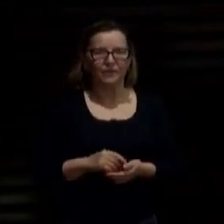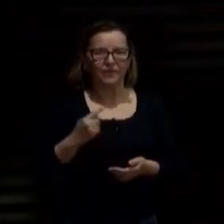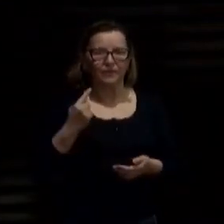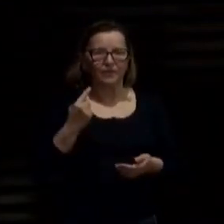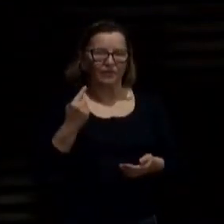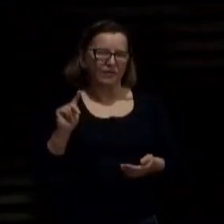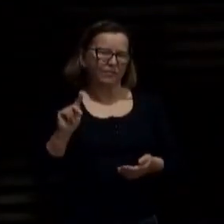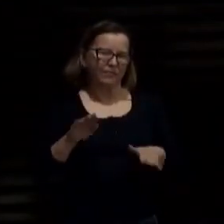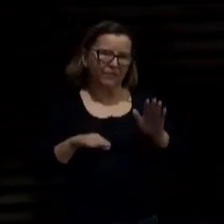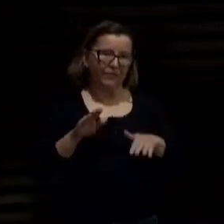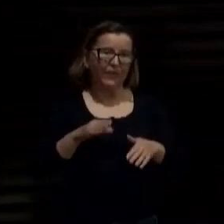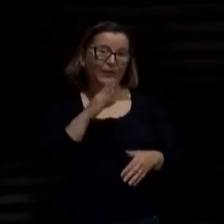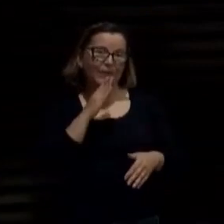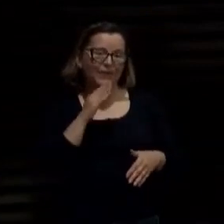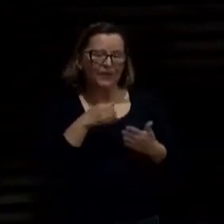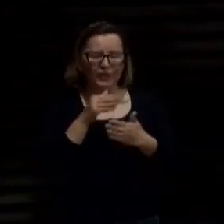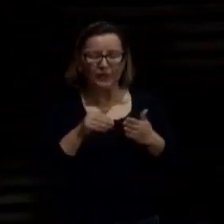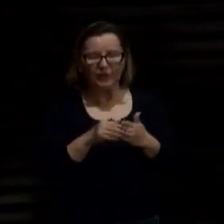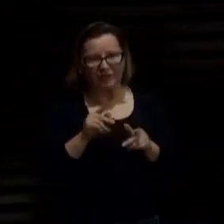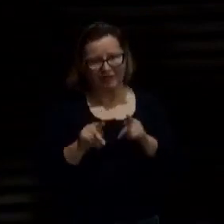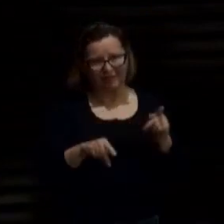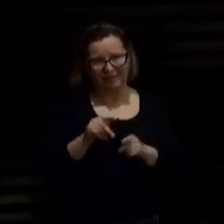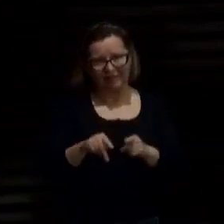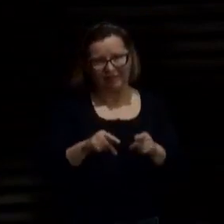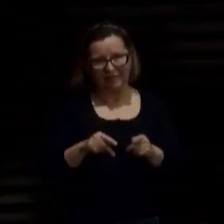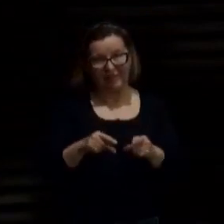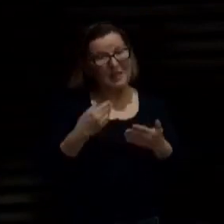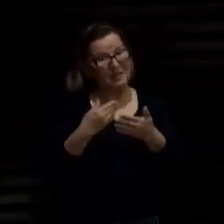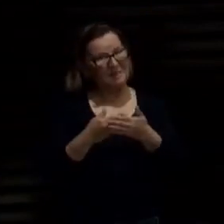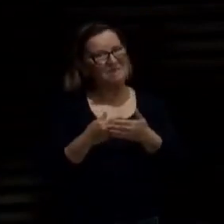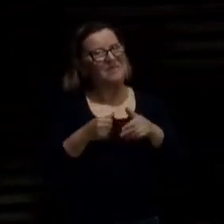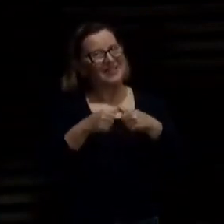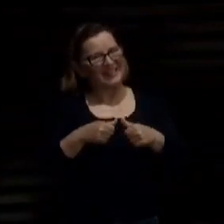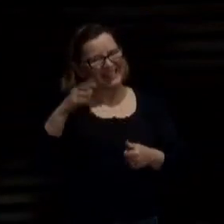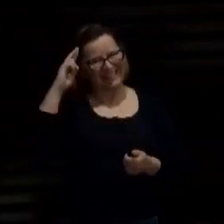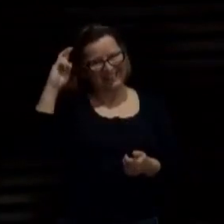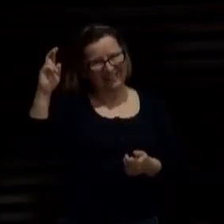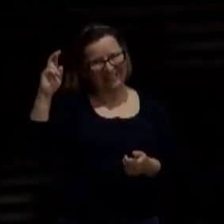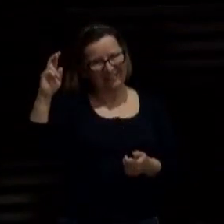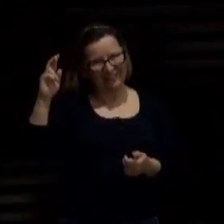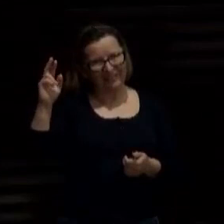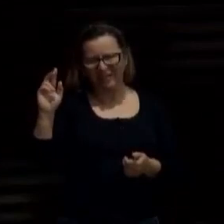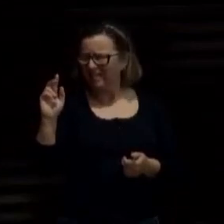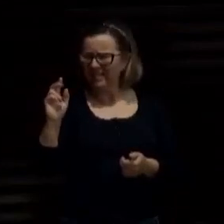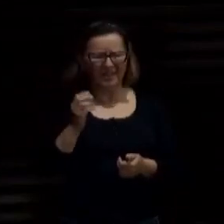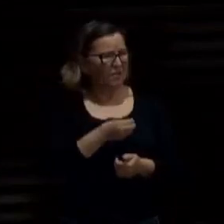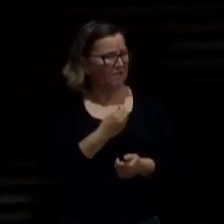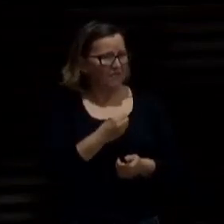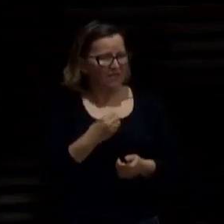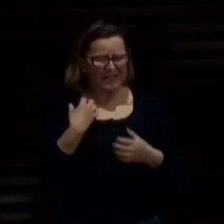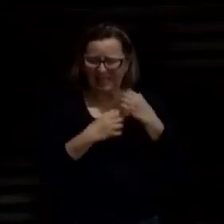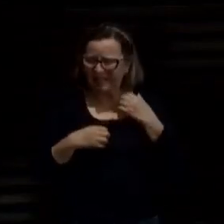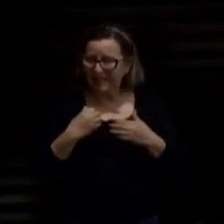moderação conhecida de todos os homens. Perto está o Senhor. Não andeis ansiosos de